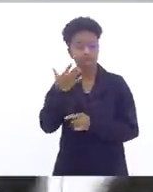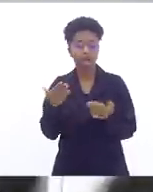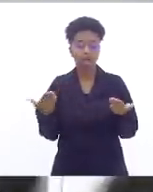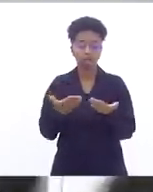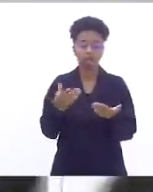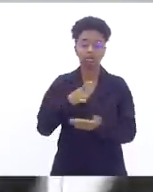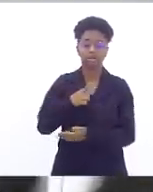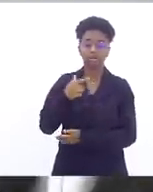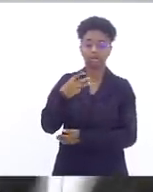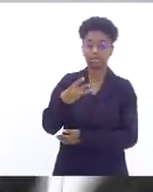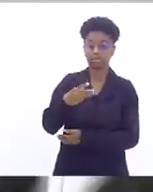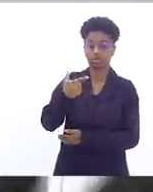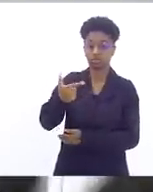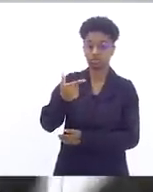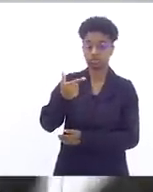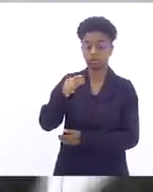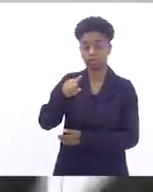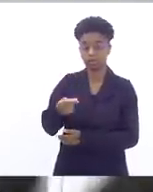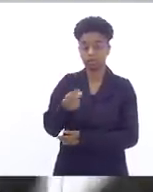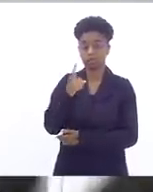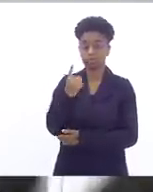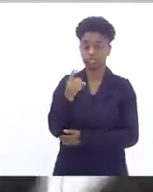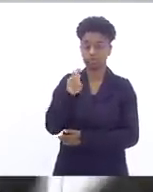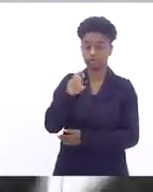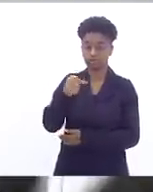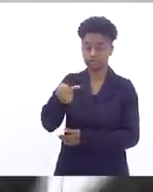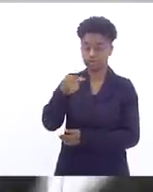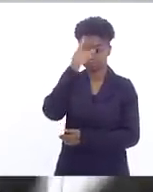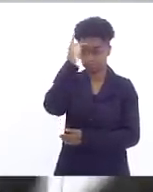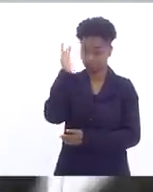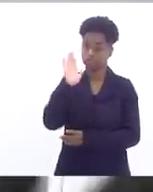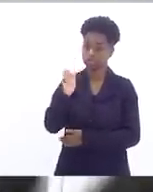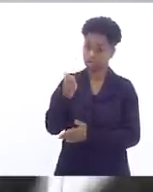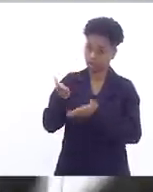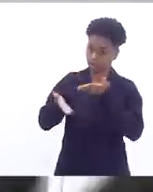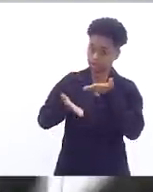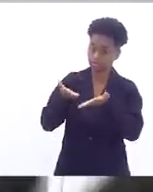com 32.157 pessoas já tratadas